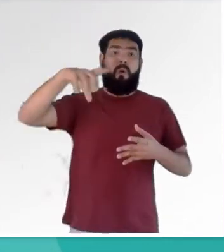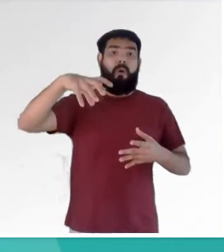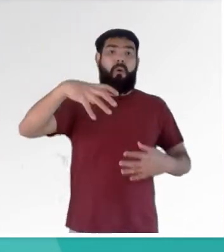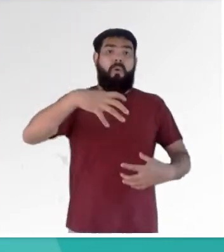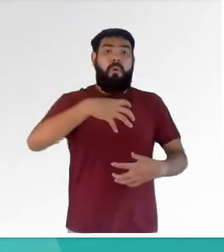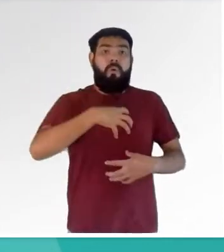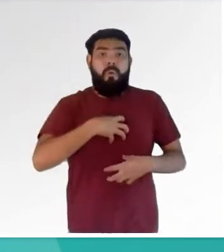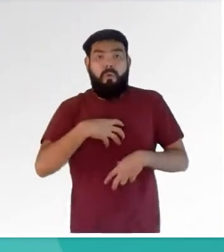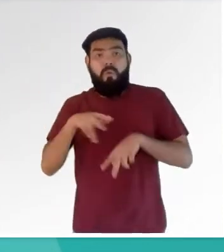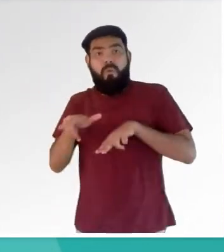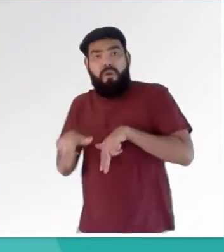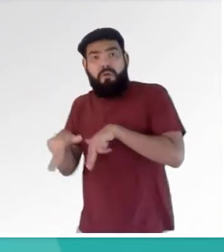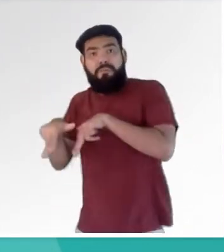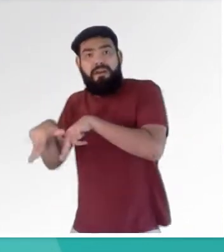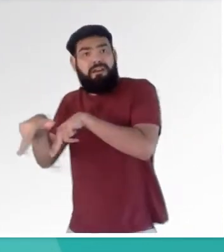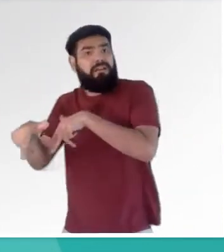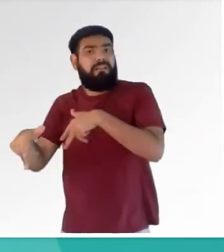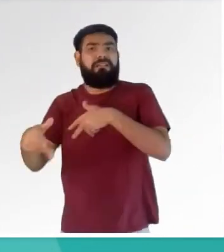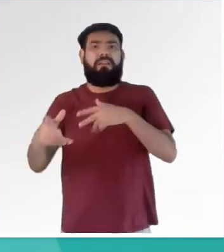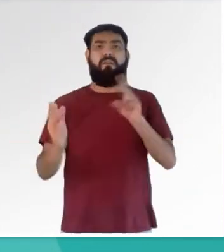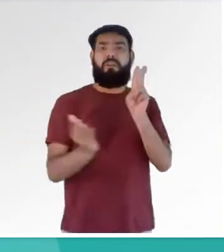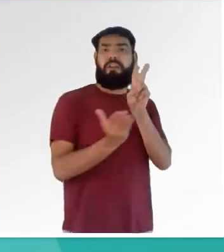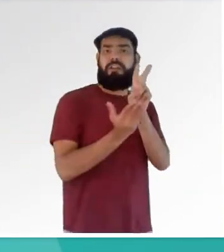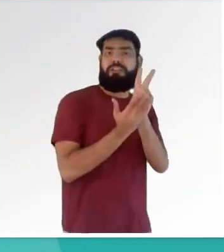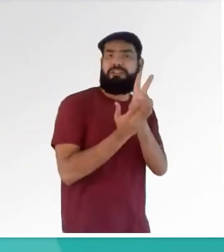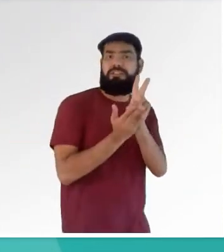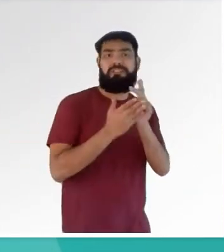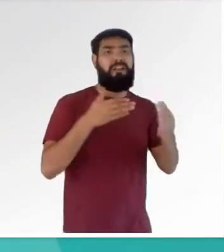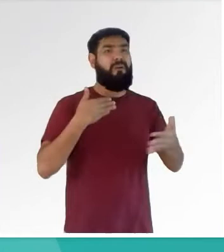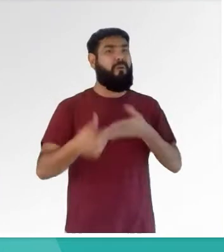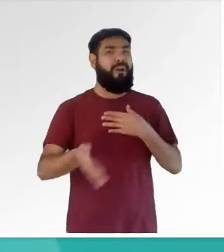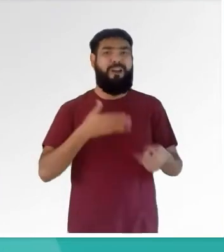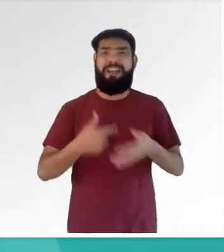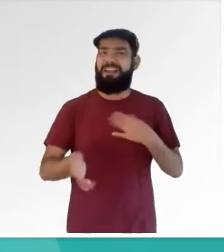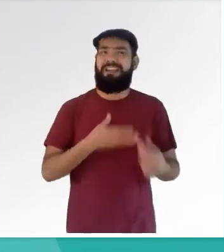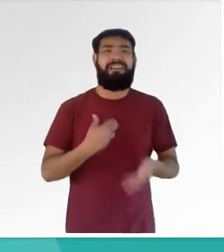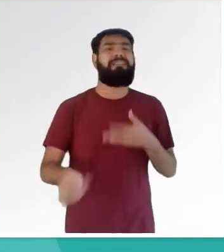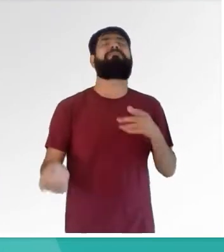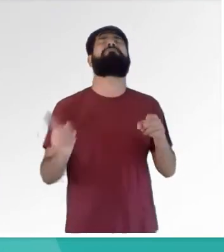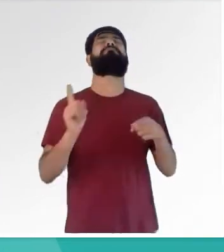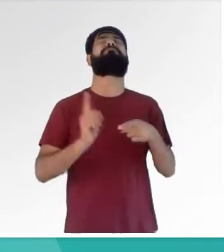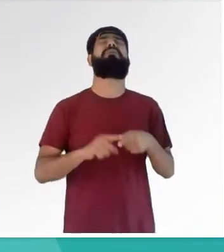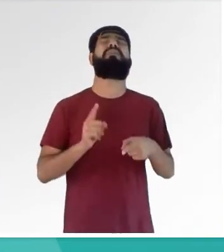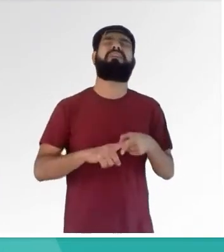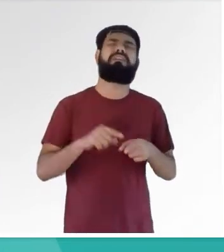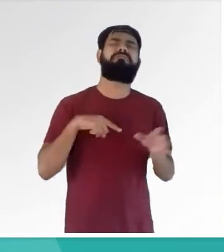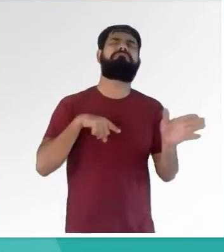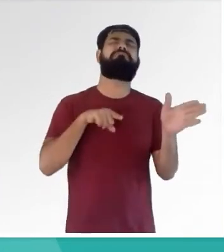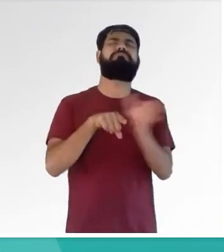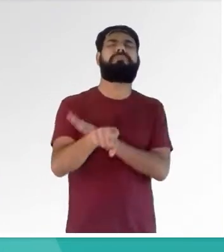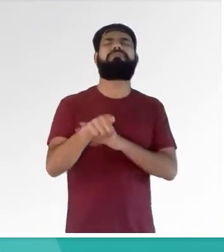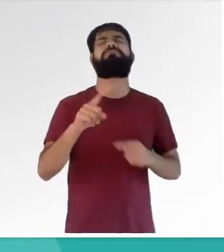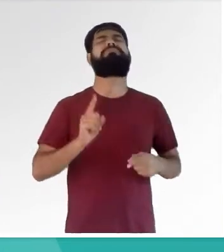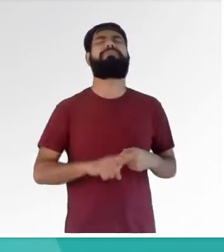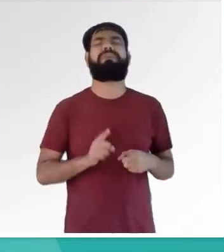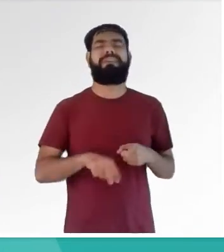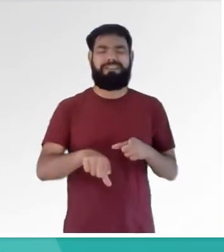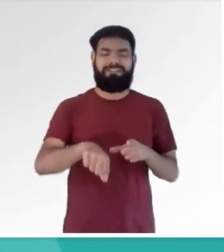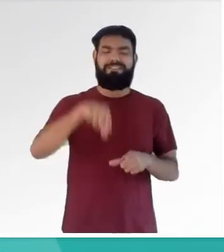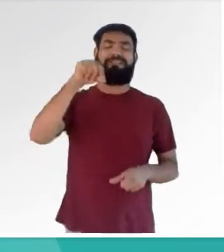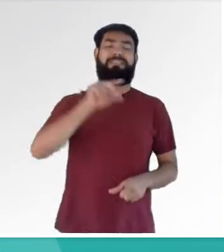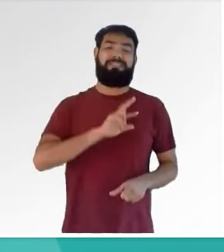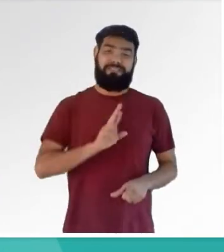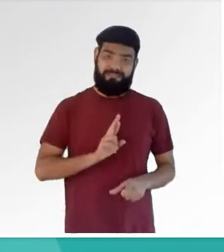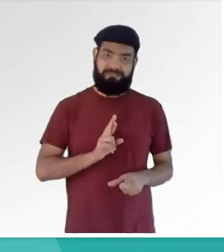religião? Então, essa é a proposta que nós vamos refletir, tá bom? A minha